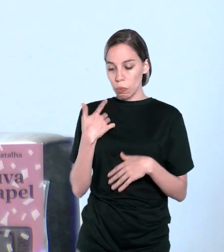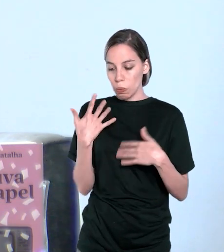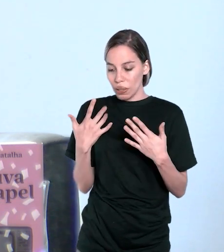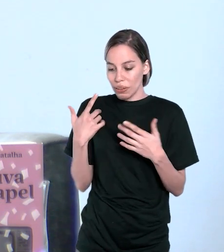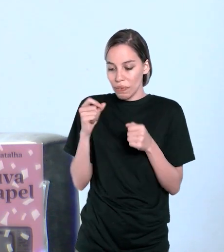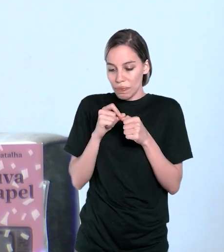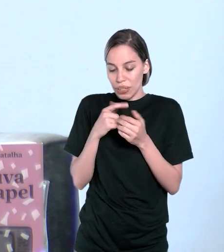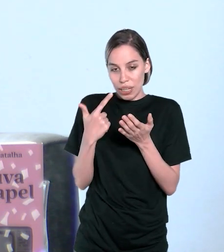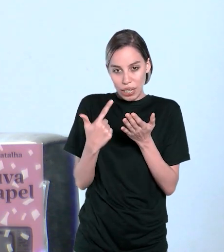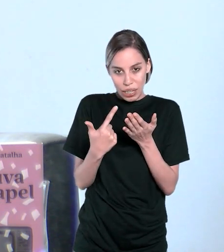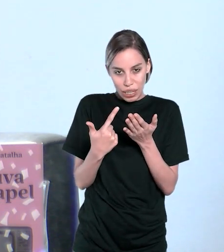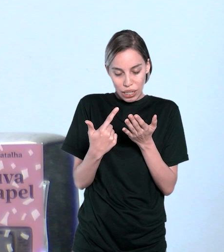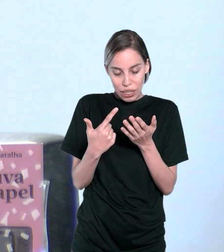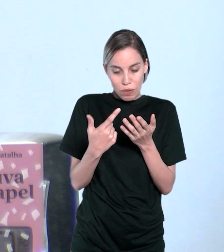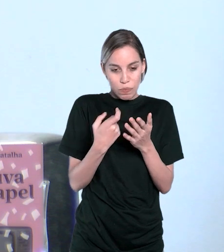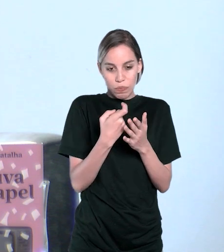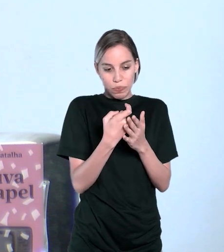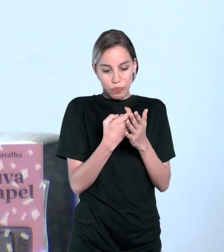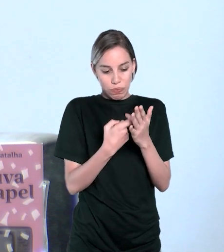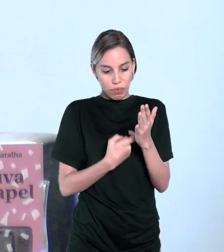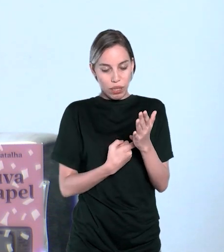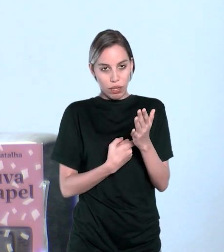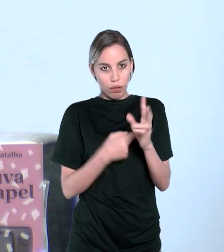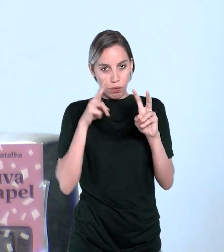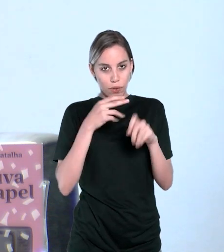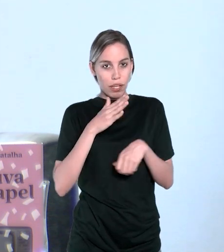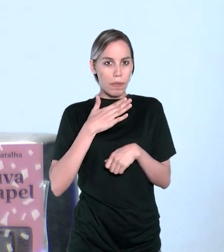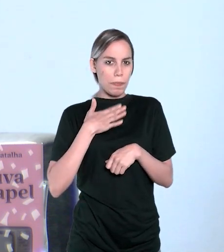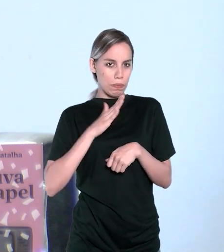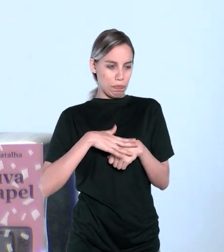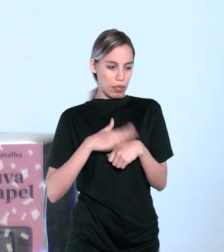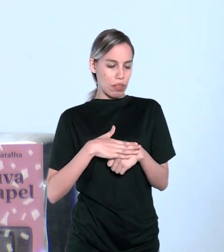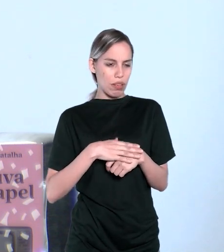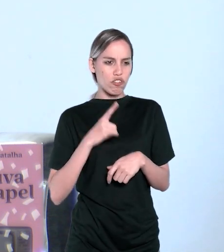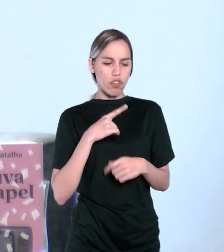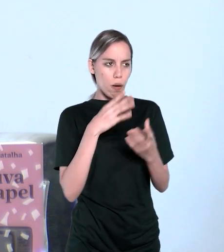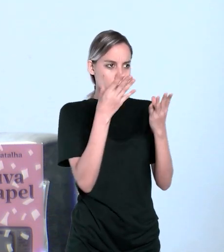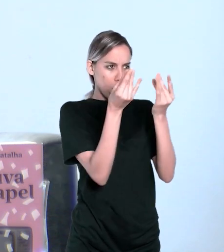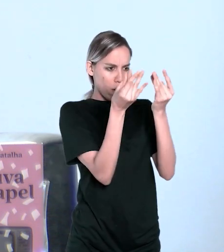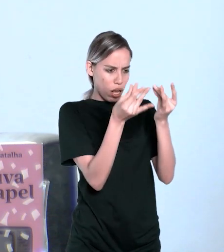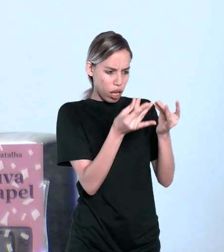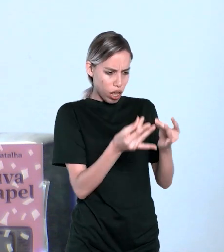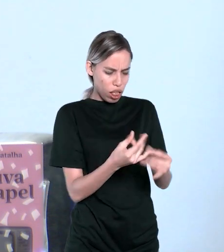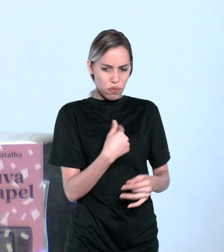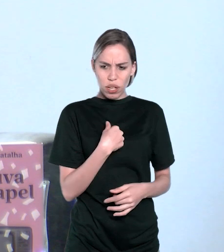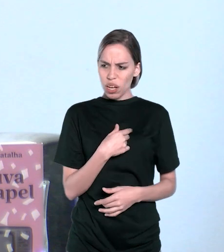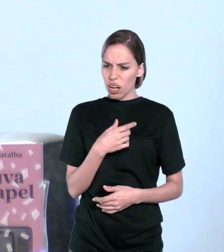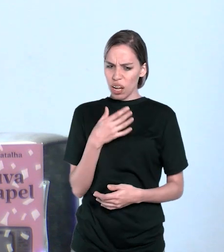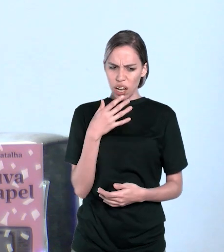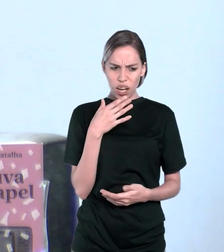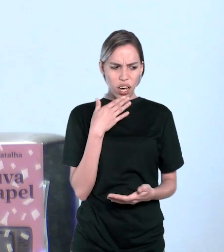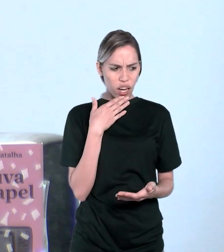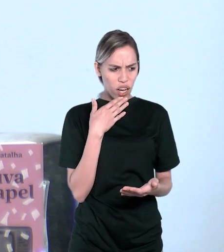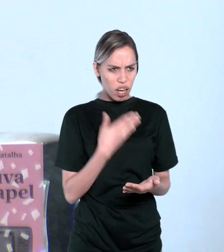feito tanta coisa que até eu li, eu falei, isso é mentira, ela deve estar mentindo em algum lugar. É o ChatGPT que fez, né? Eu falei assim, né,